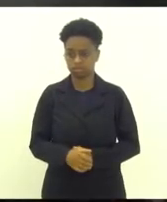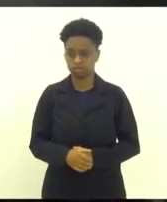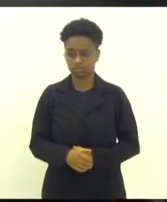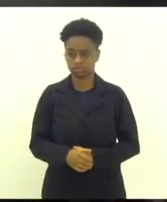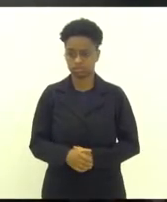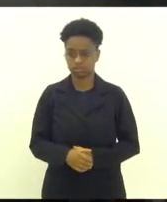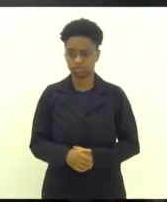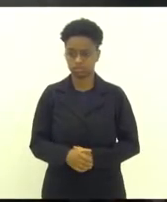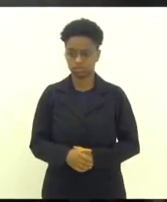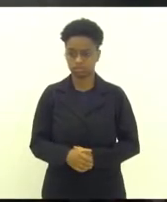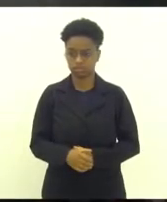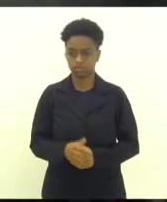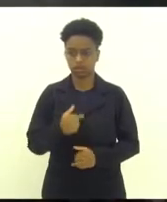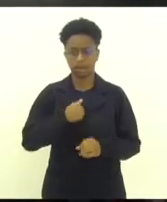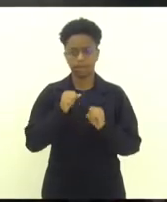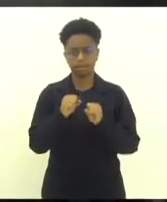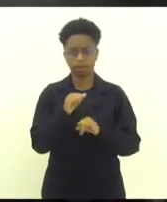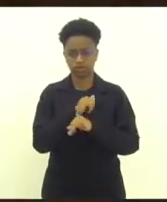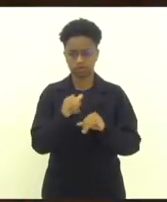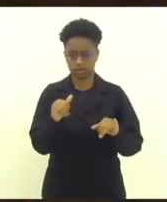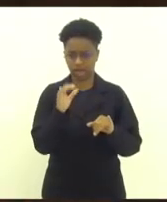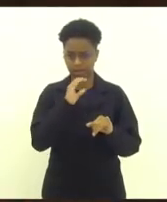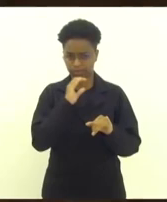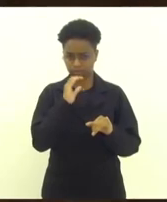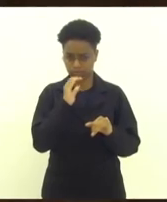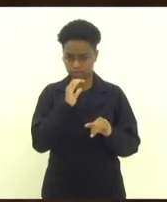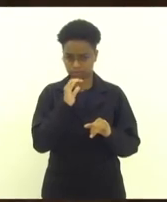o presidente pode declarar rapidamente